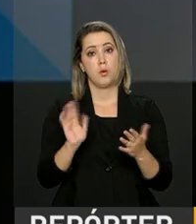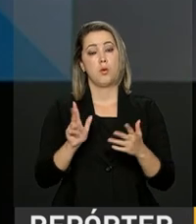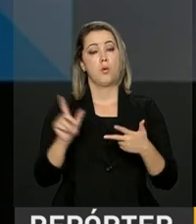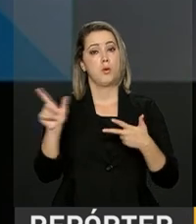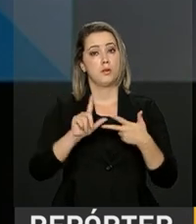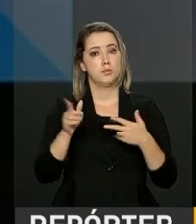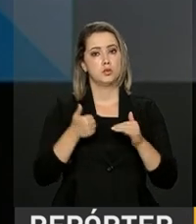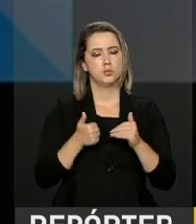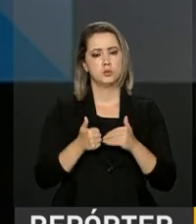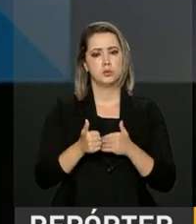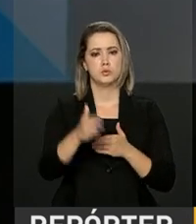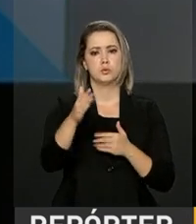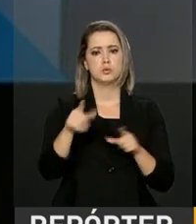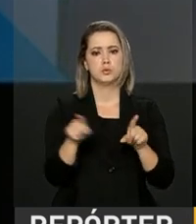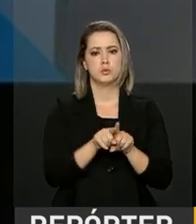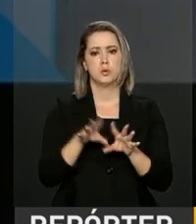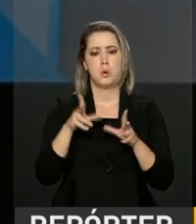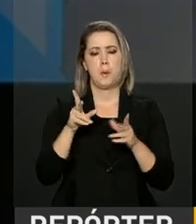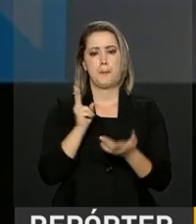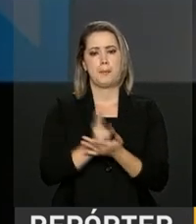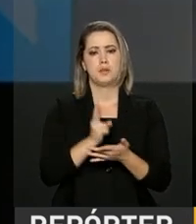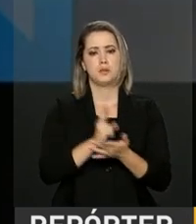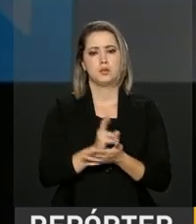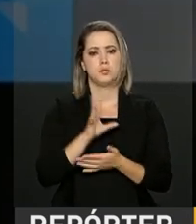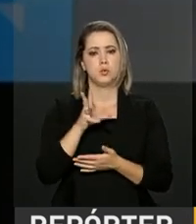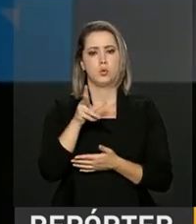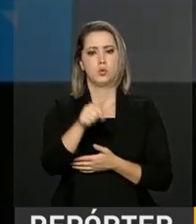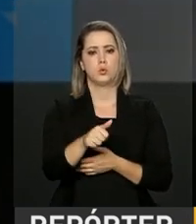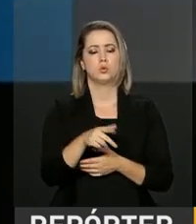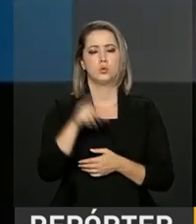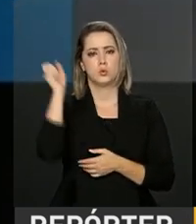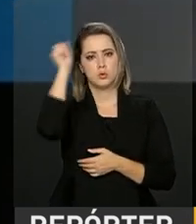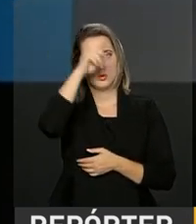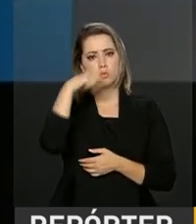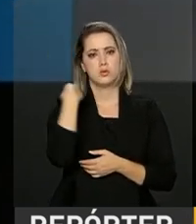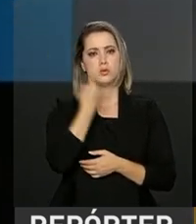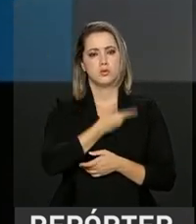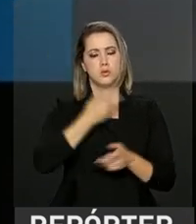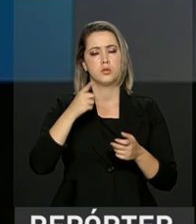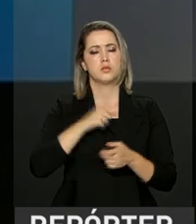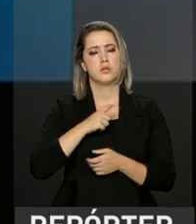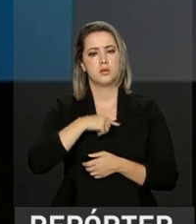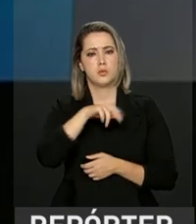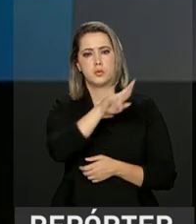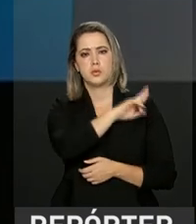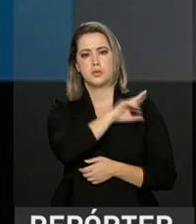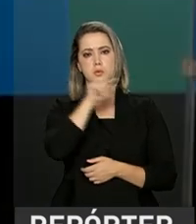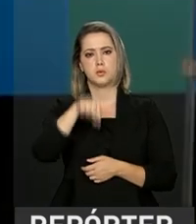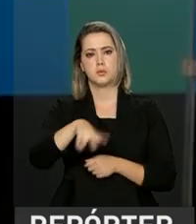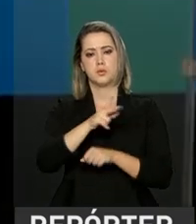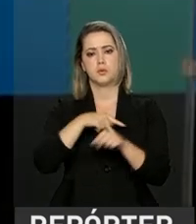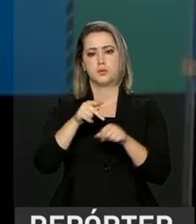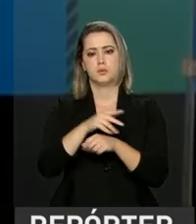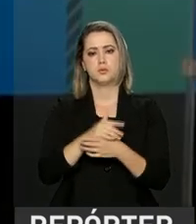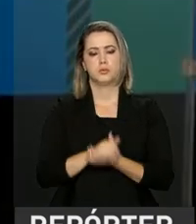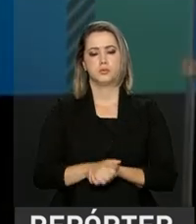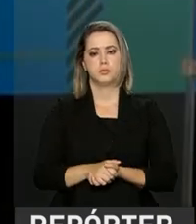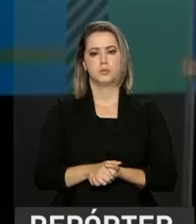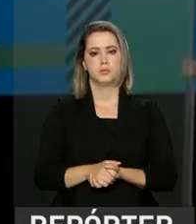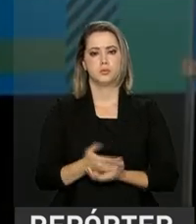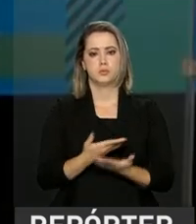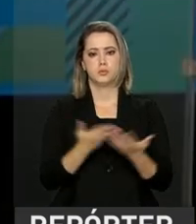frente. Apesar de todas as dificuldades, temos responsabilidade com esse país. Senhor